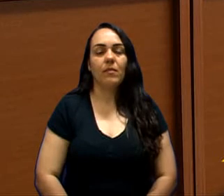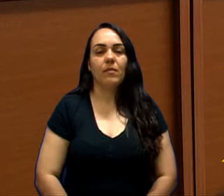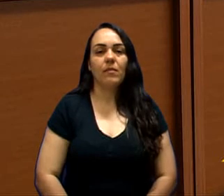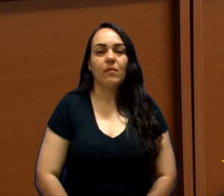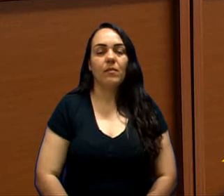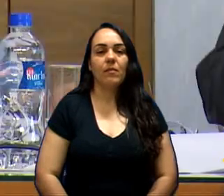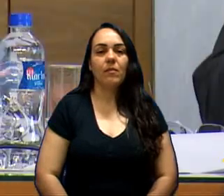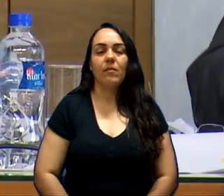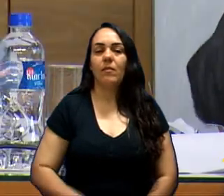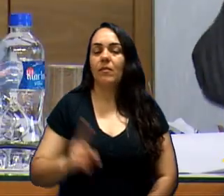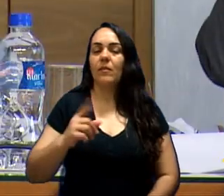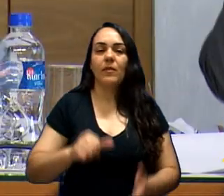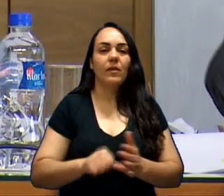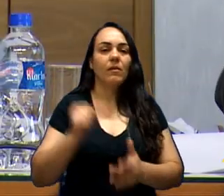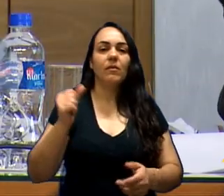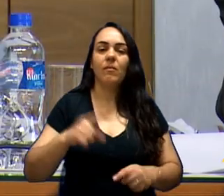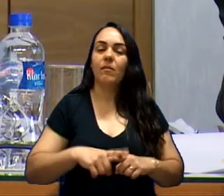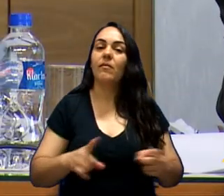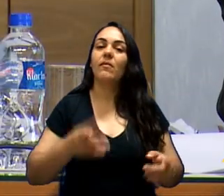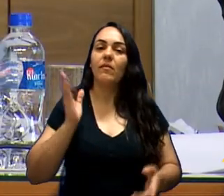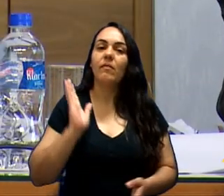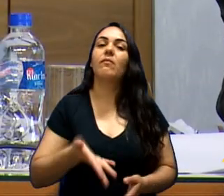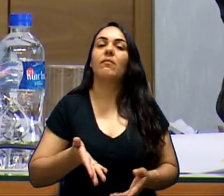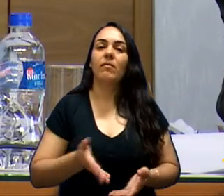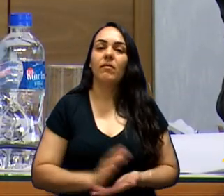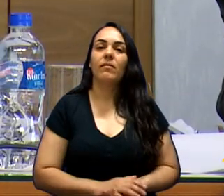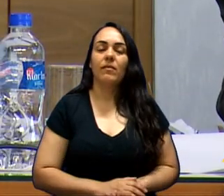A senhora não é a primeira, mas agora vai ser, viu, vereadora?